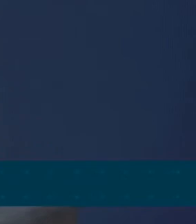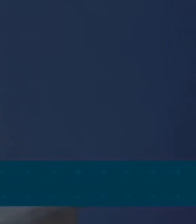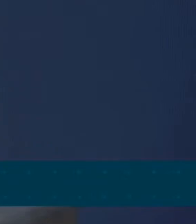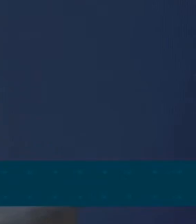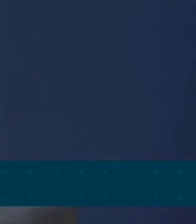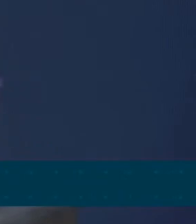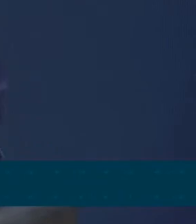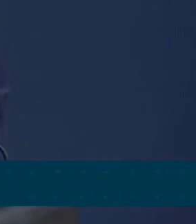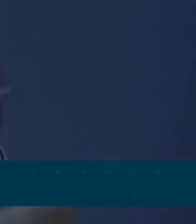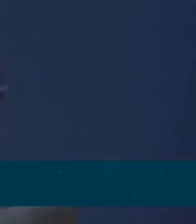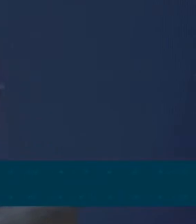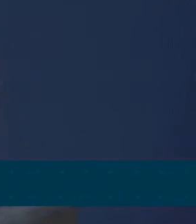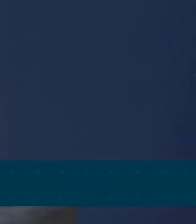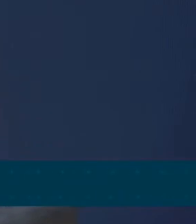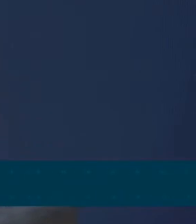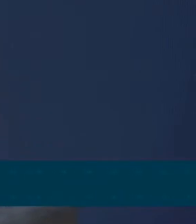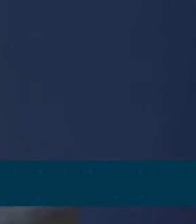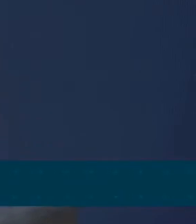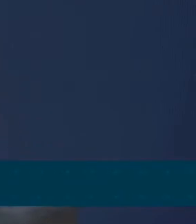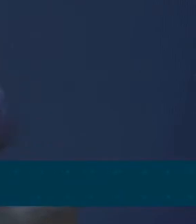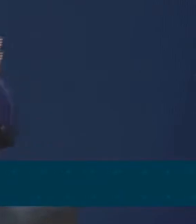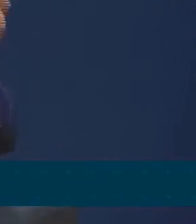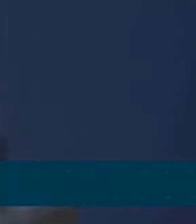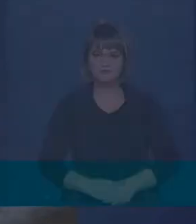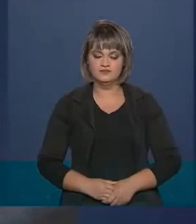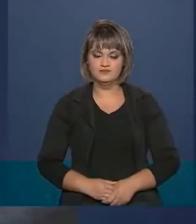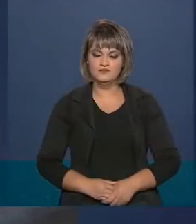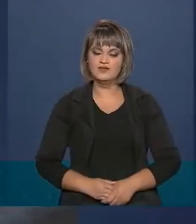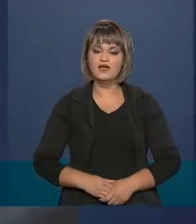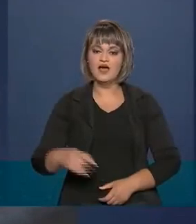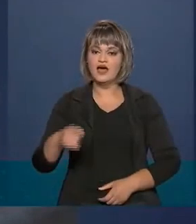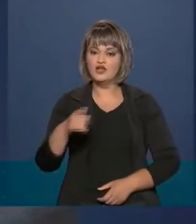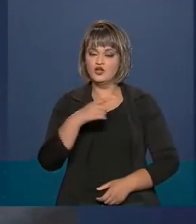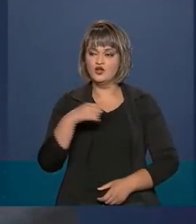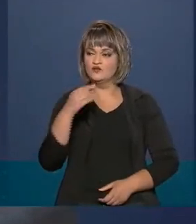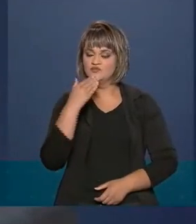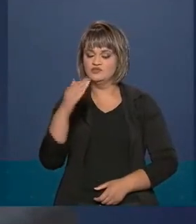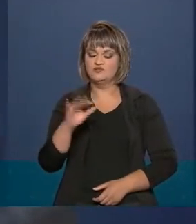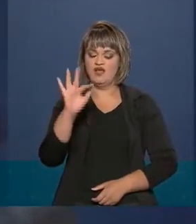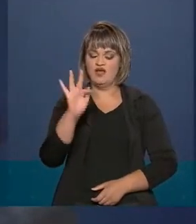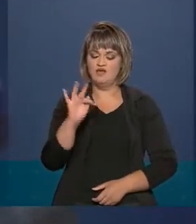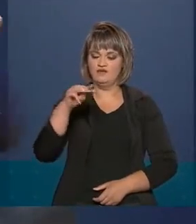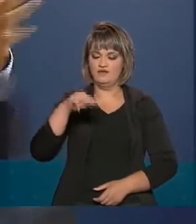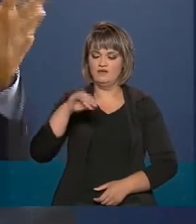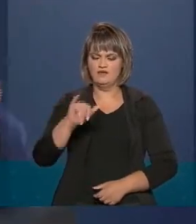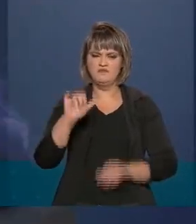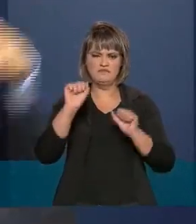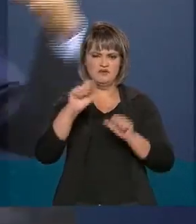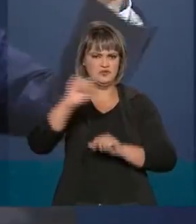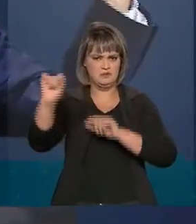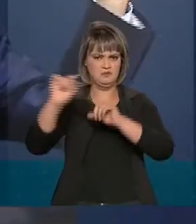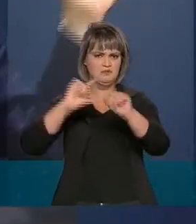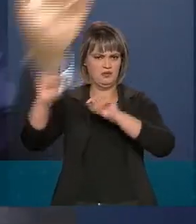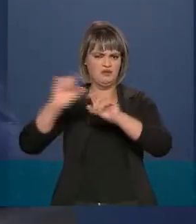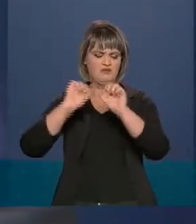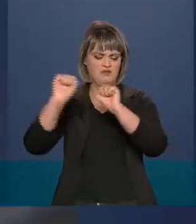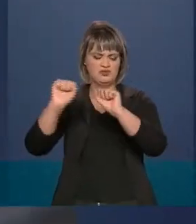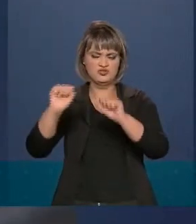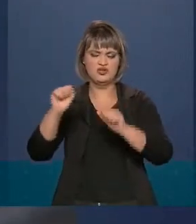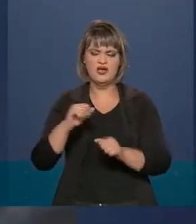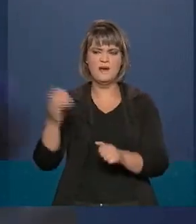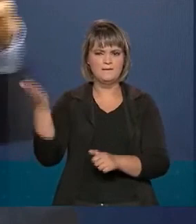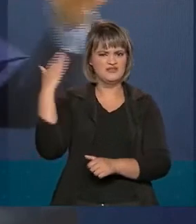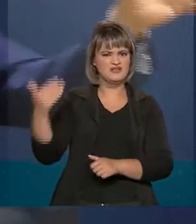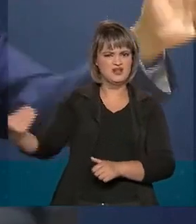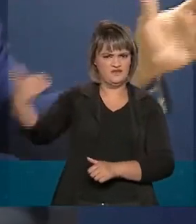dizer até com muita delicadeza que nós estamos até dispensando a missão do FMI. Eles estão aqui já há bastante tempo, vieram há muito tempo atrás